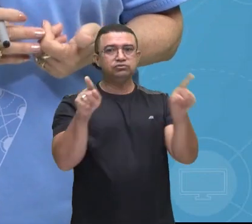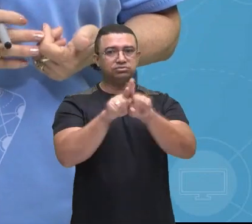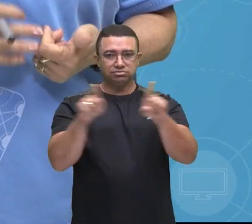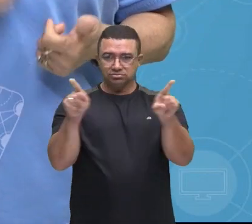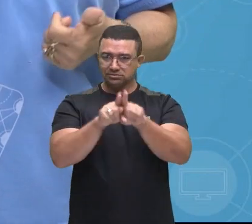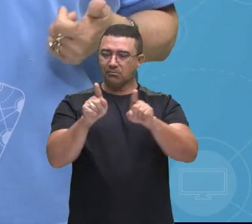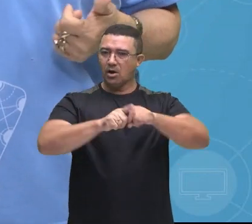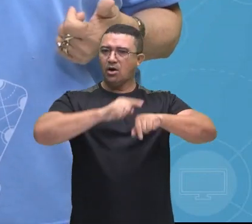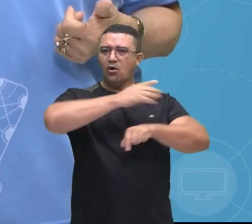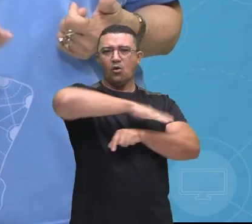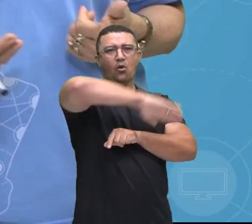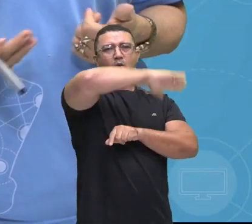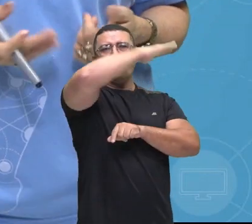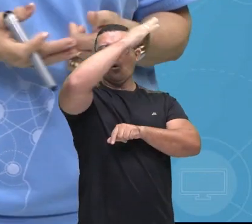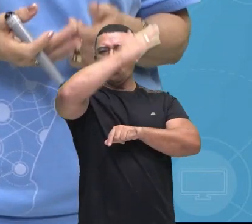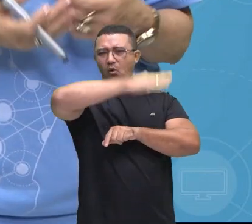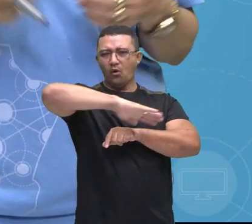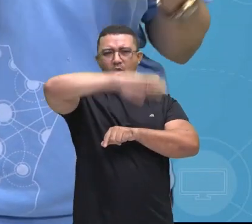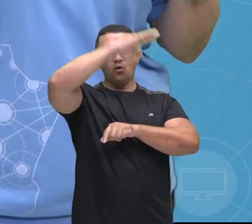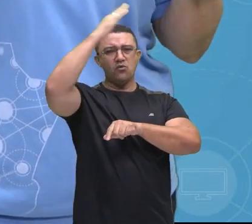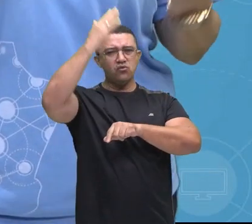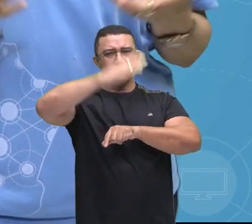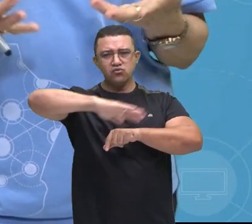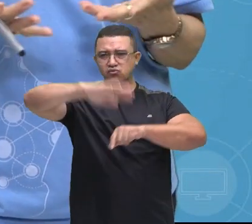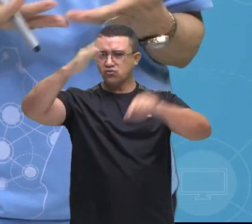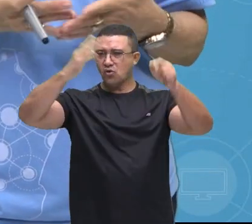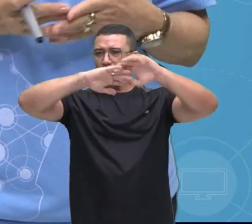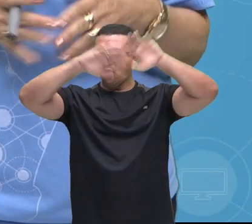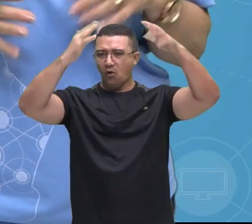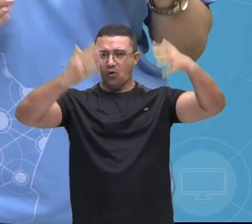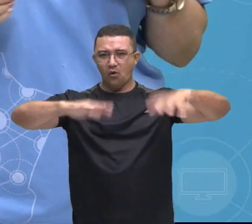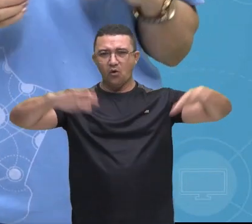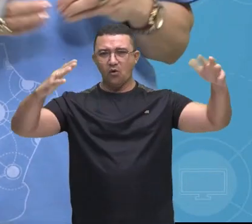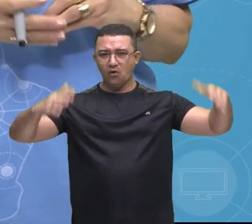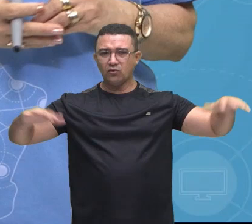ventos violentos, que mais? O que nós temos mais? Vamos seguindo?